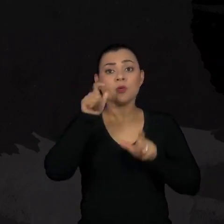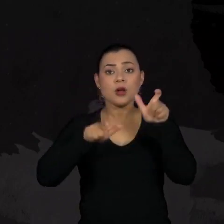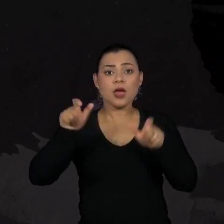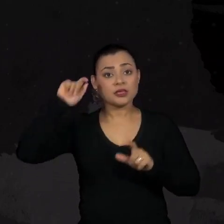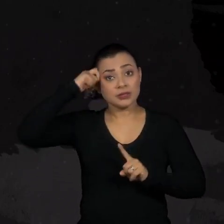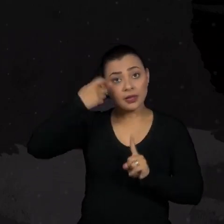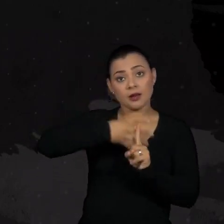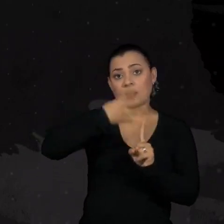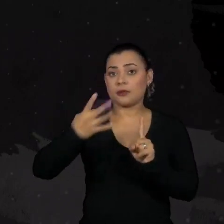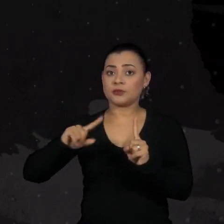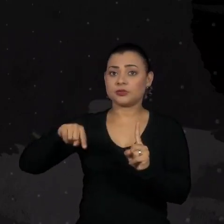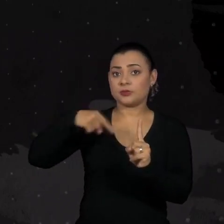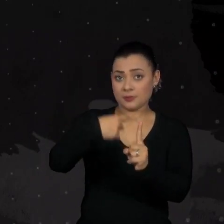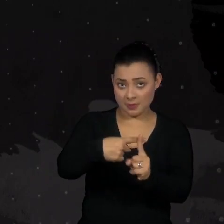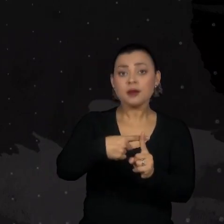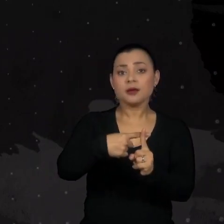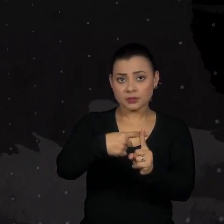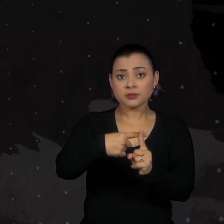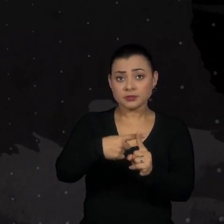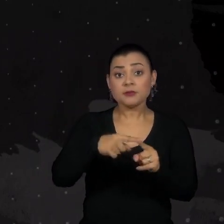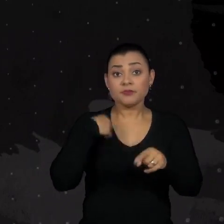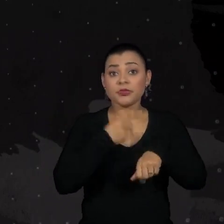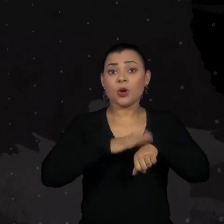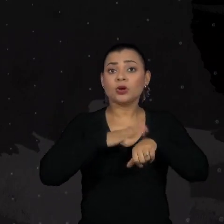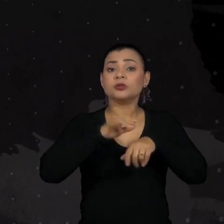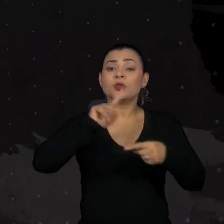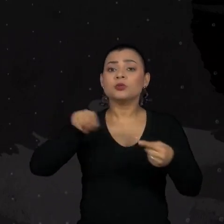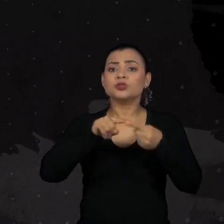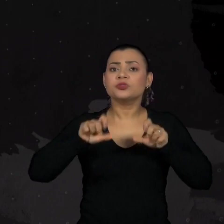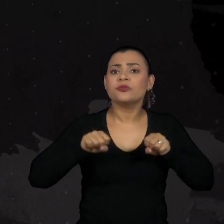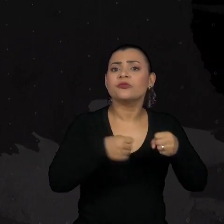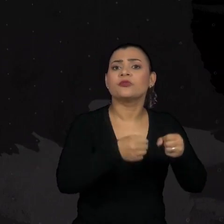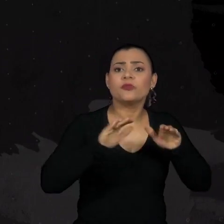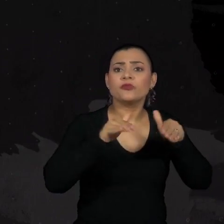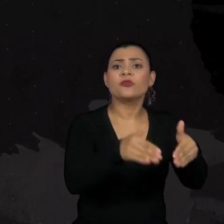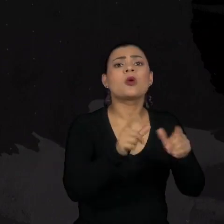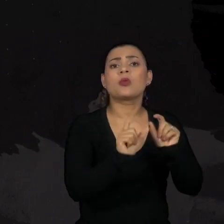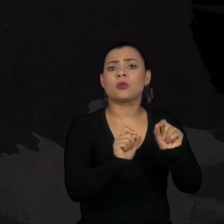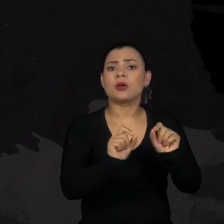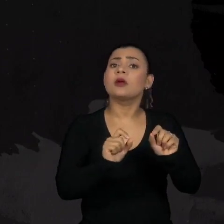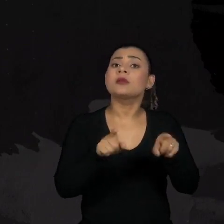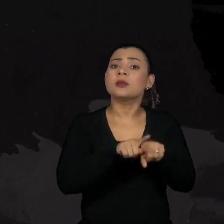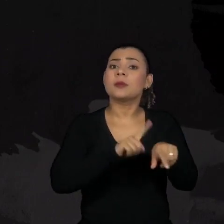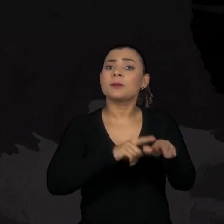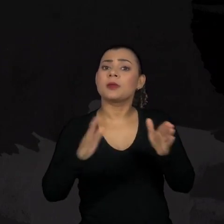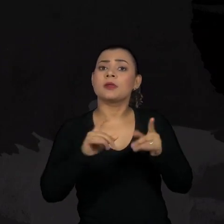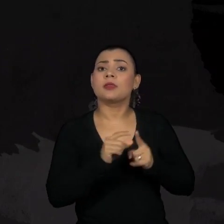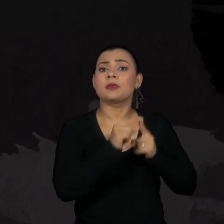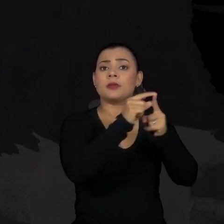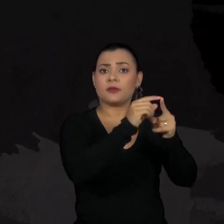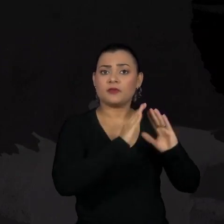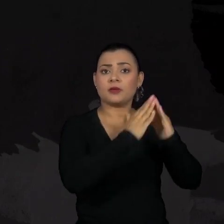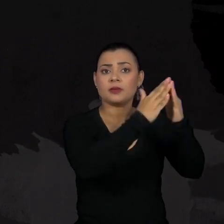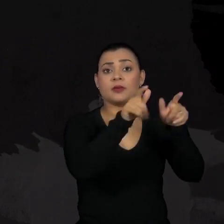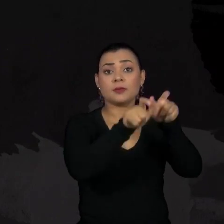e LGBTQIAPN+, temos nos dedicado a fortalecer os territórios periféricos e a